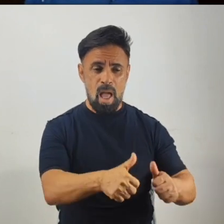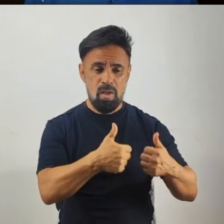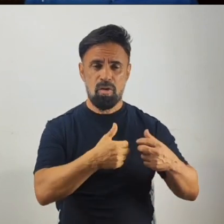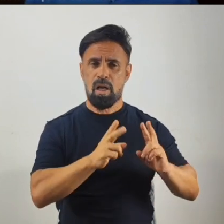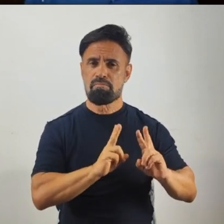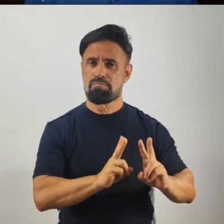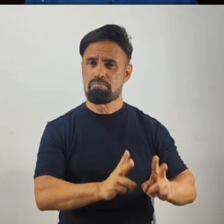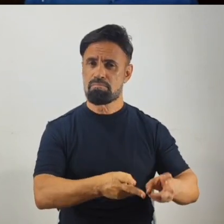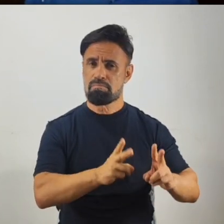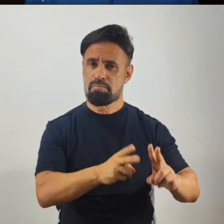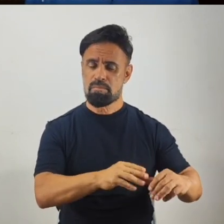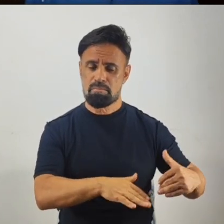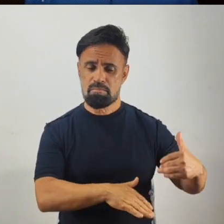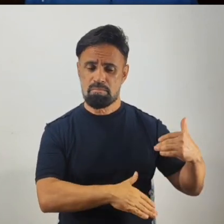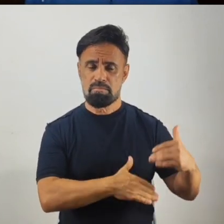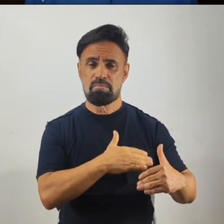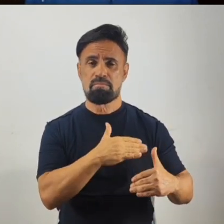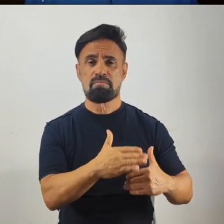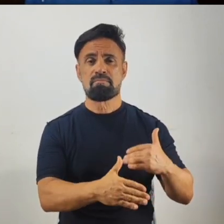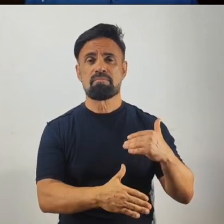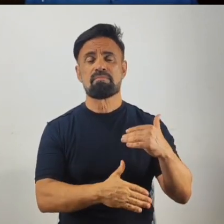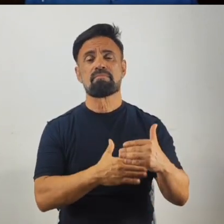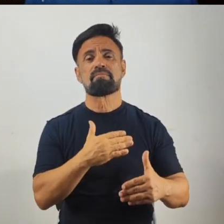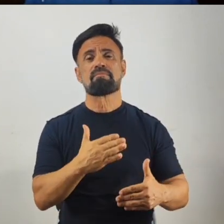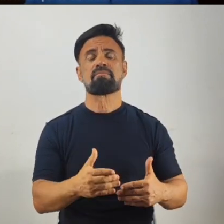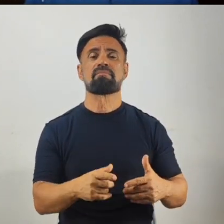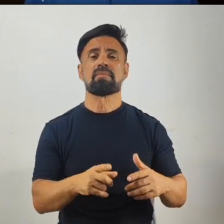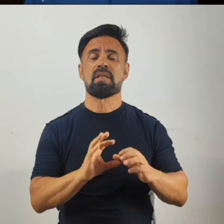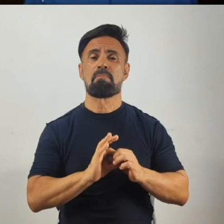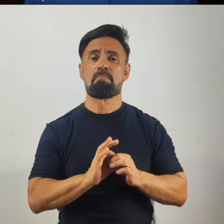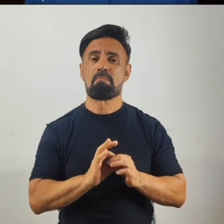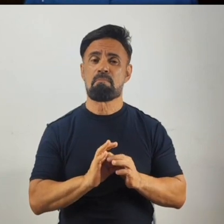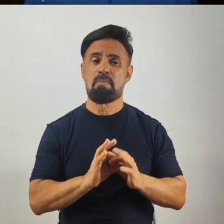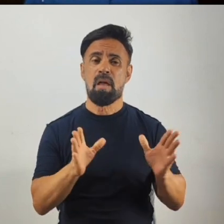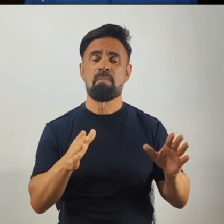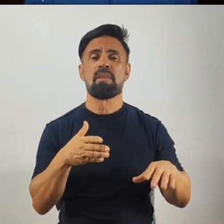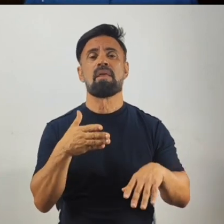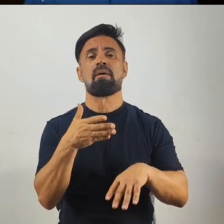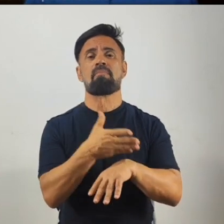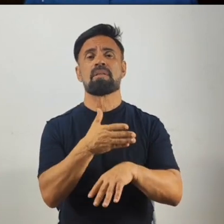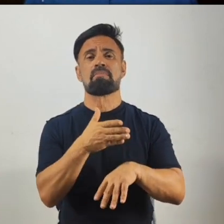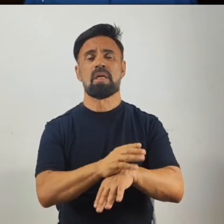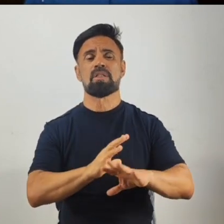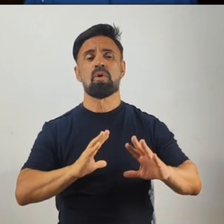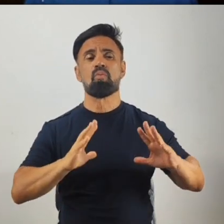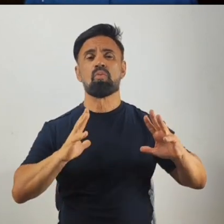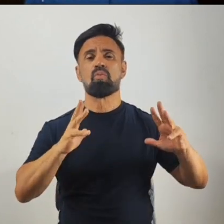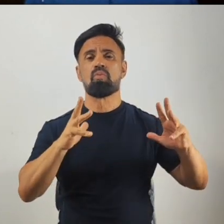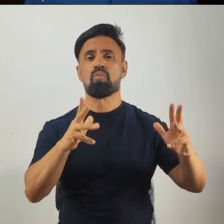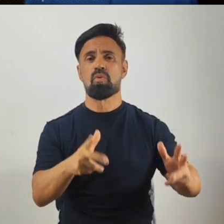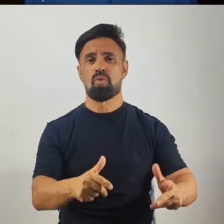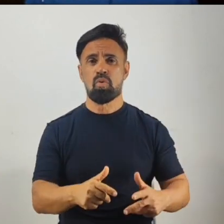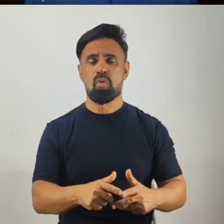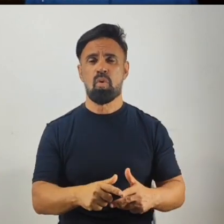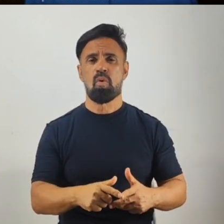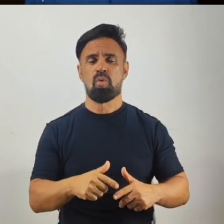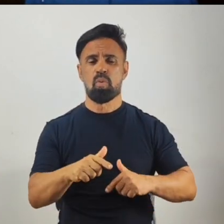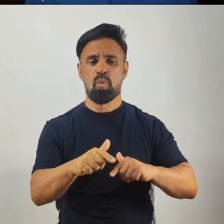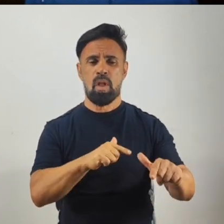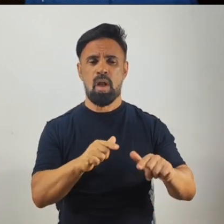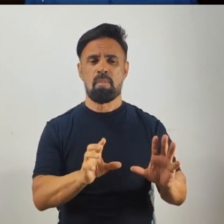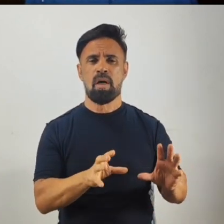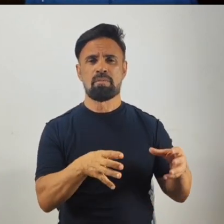melhorar continuamente os processos e permitir a participação de todos por meio